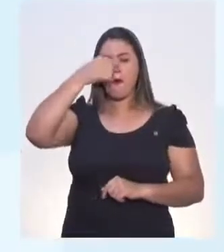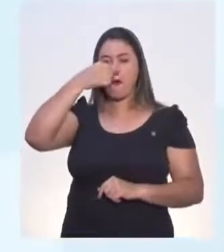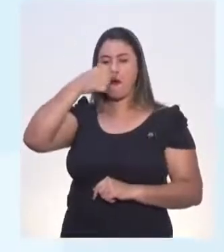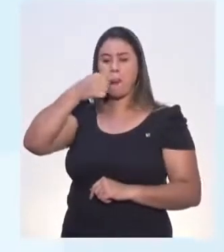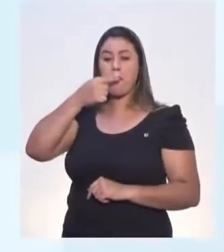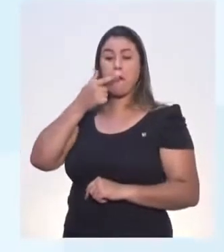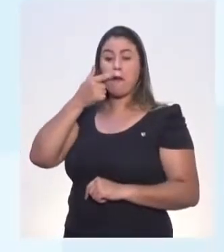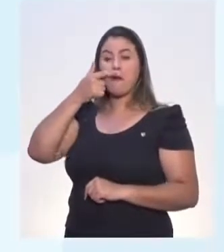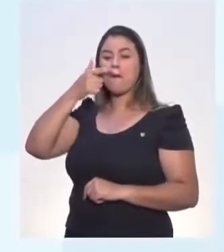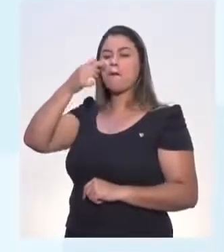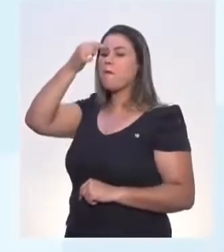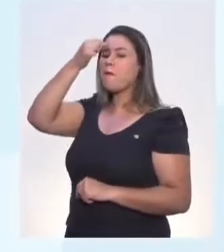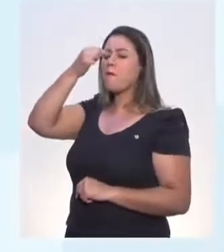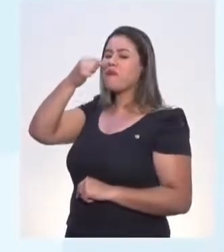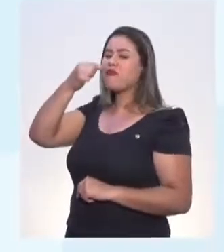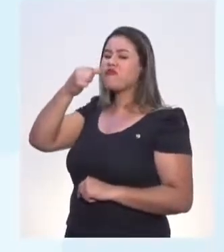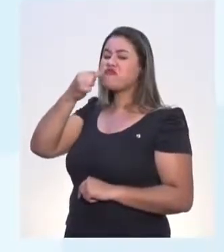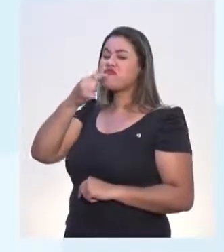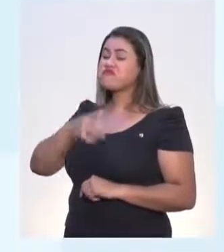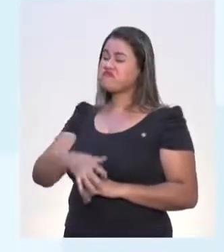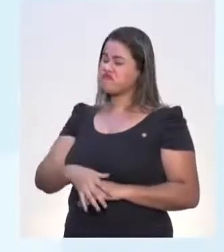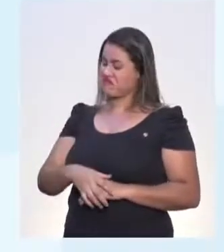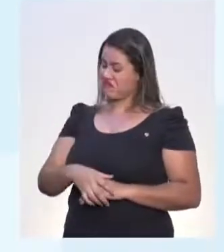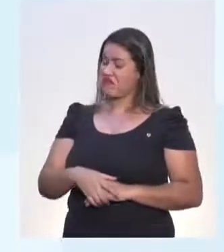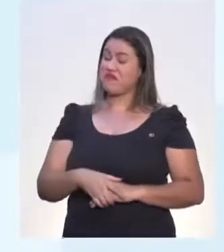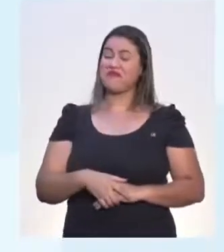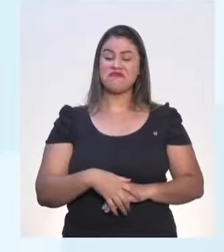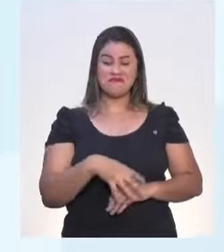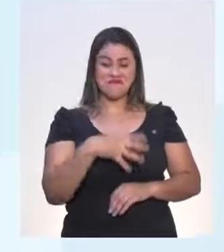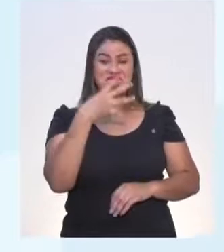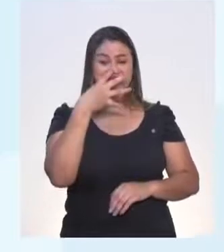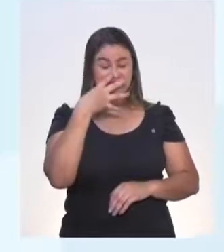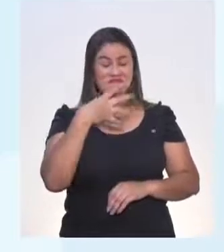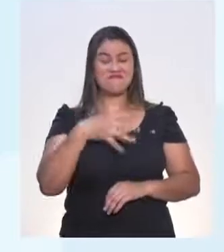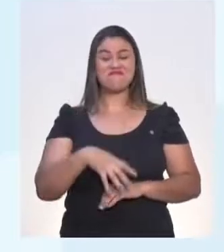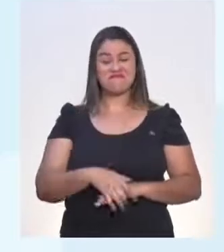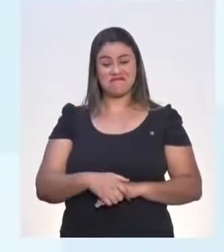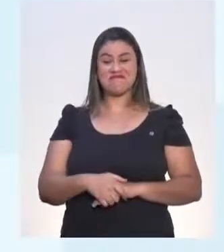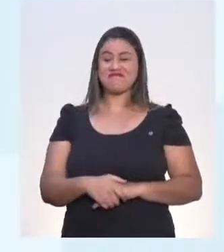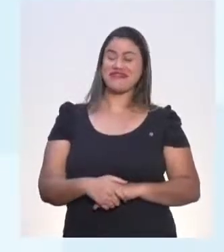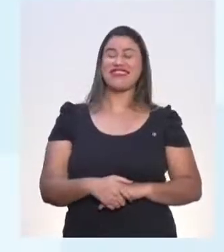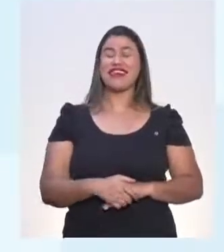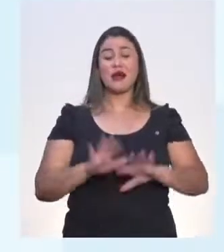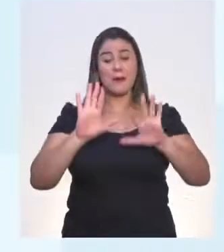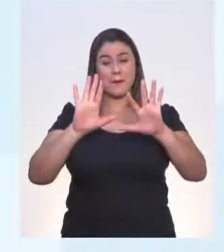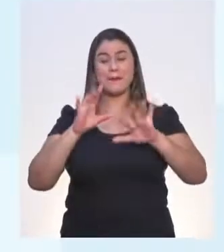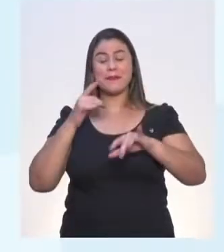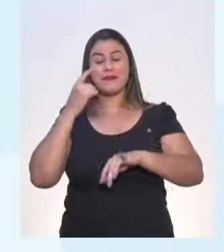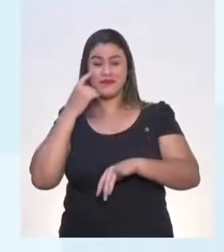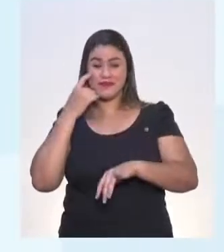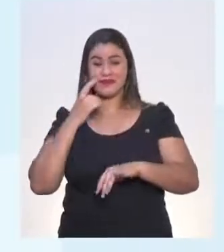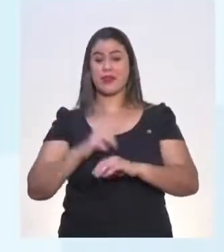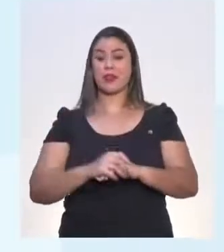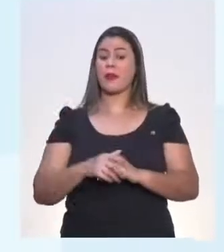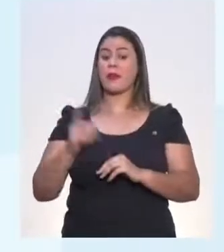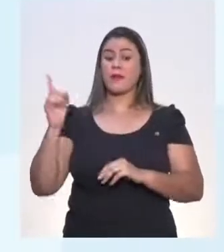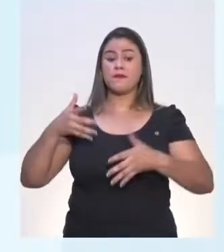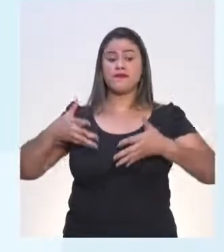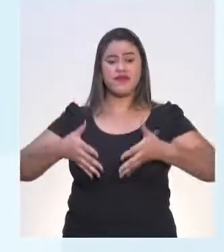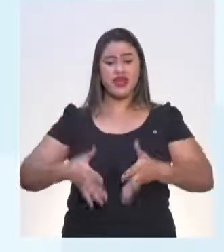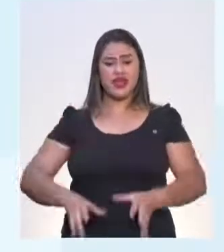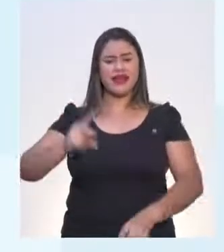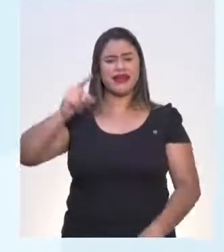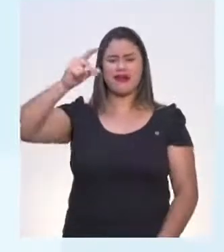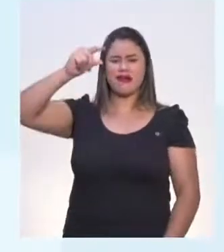o nariz do Descartes, como era uma coisa, né? Grande, interessante. Né? Mas ele nasceu, pessoal, há tanto